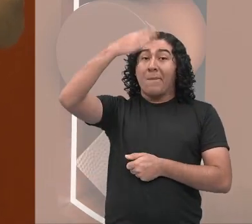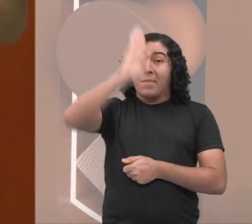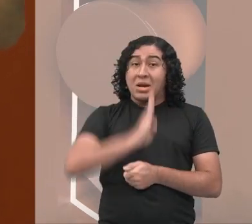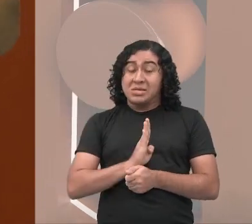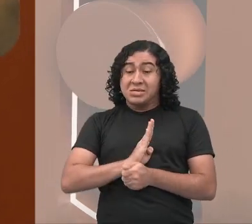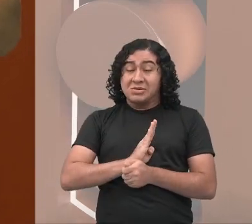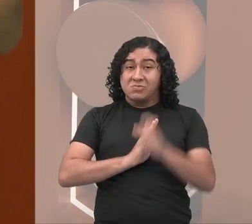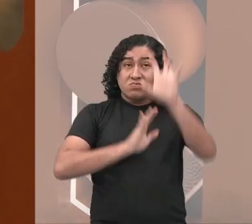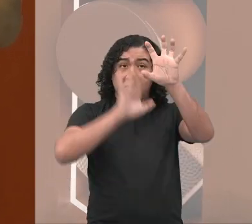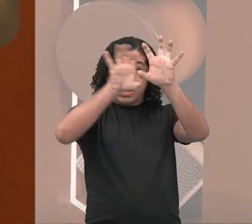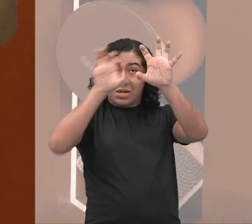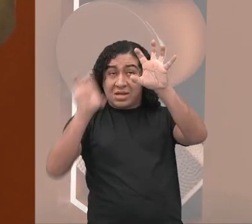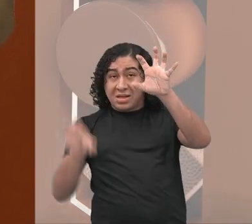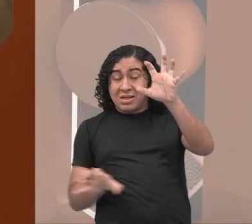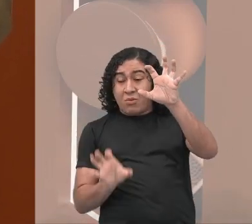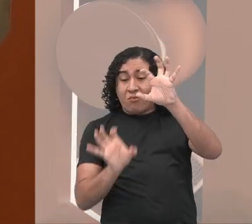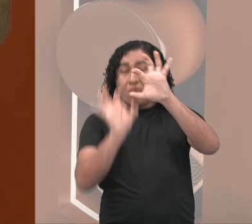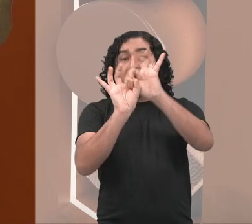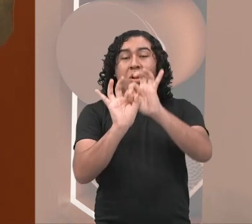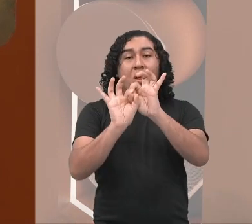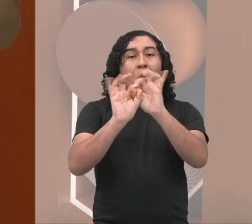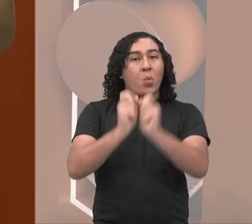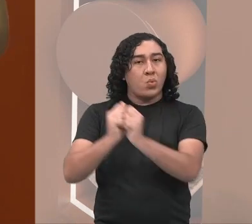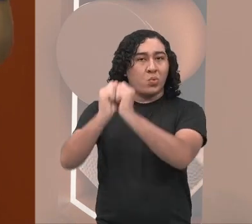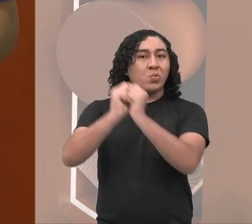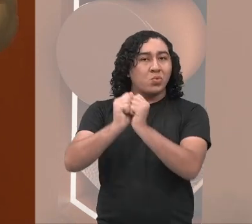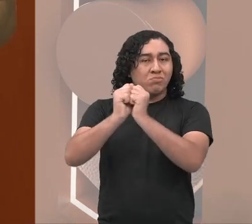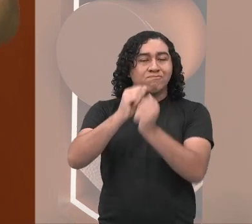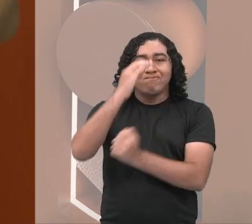unido. Então, a gente pode dizer que o principal